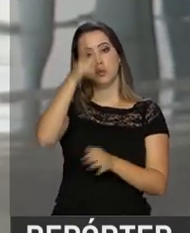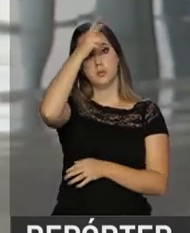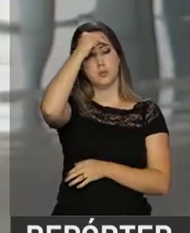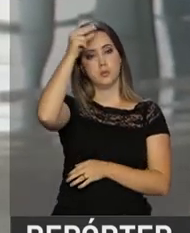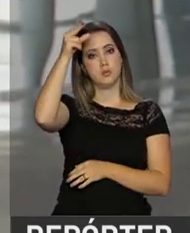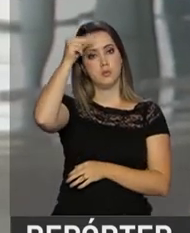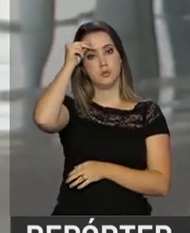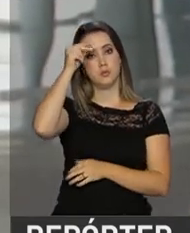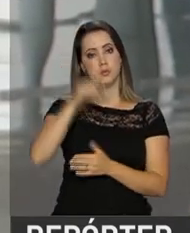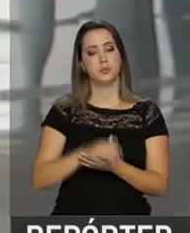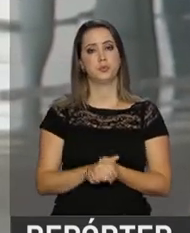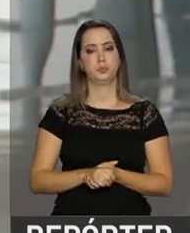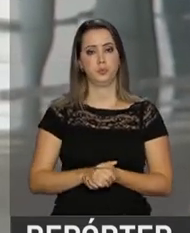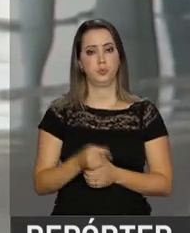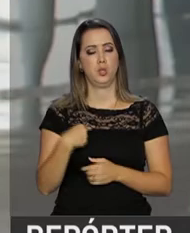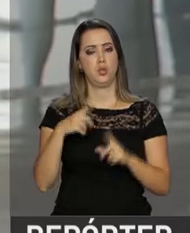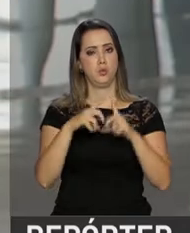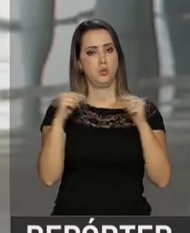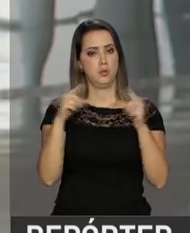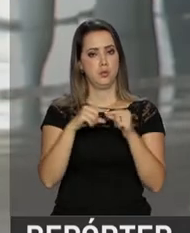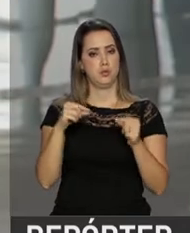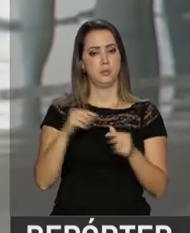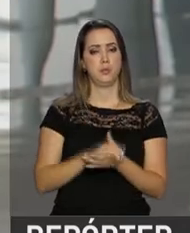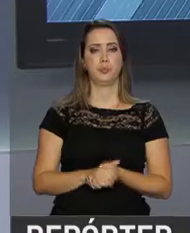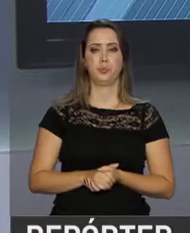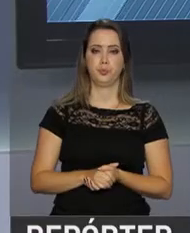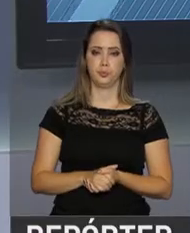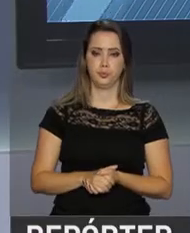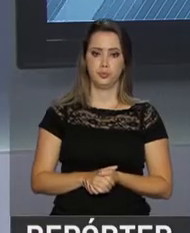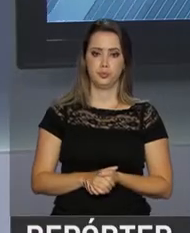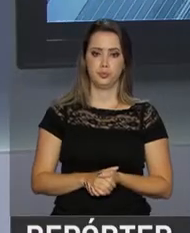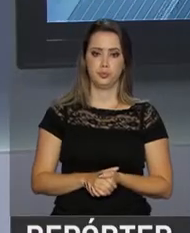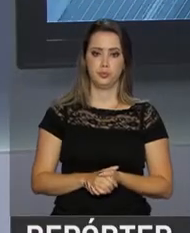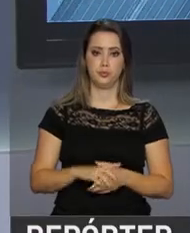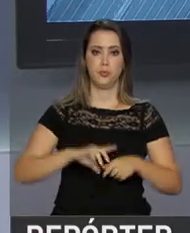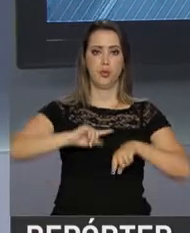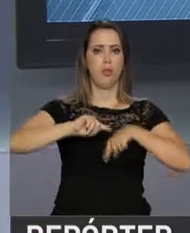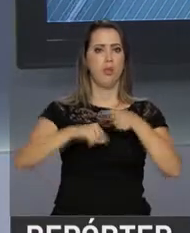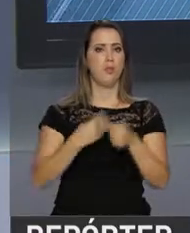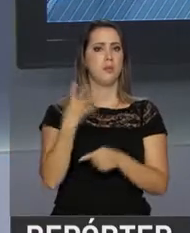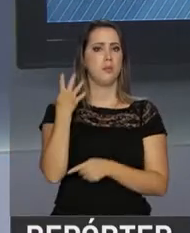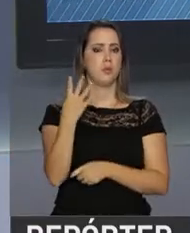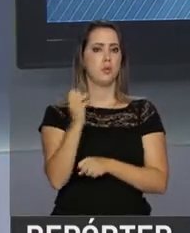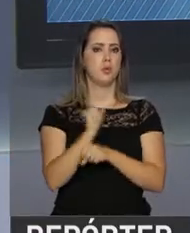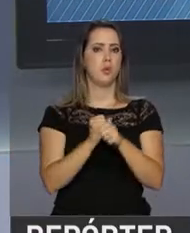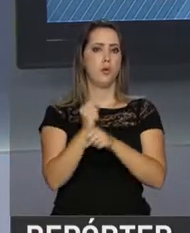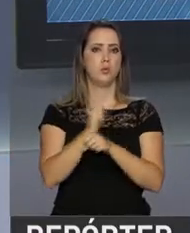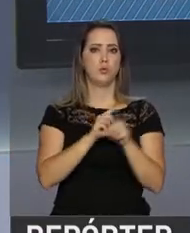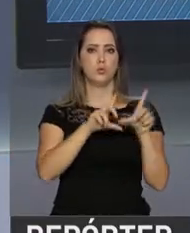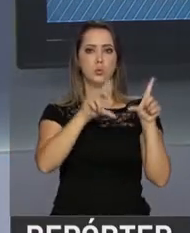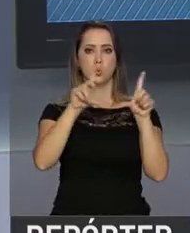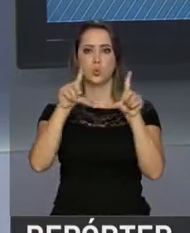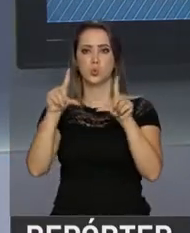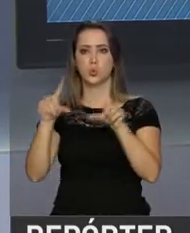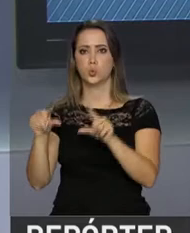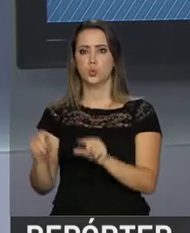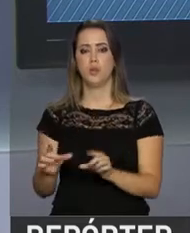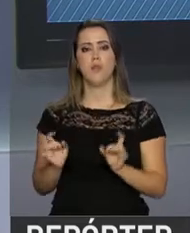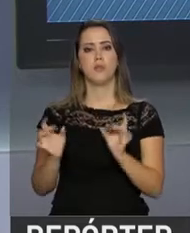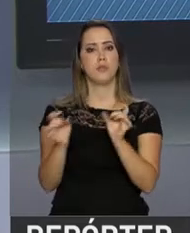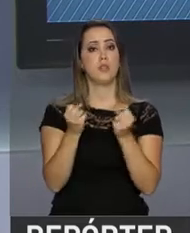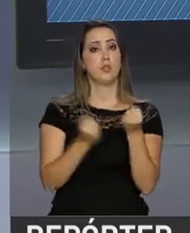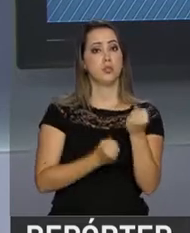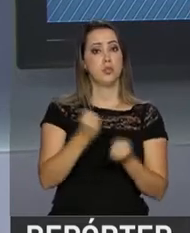as pessoas residem de brasília nem pereira depois de quatro anos de quedas as vendas de veículos novos